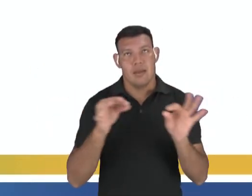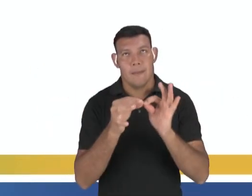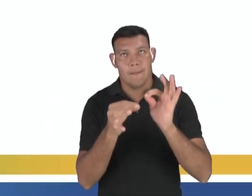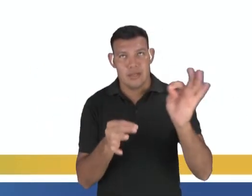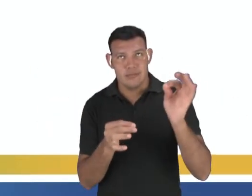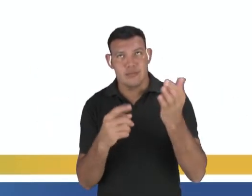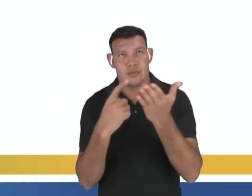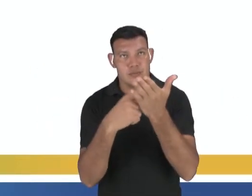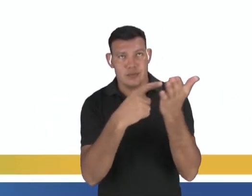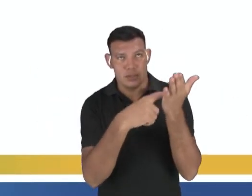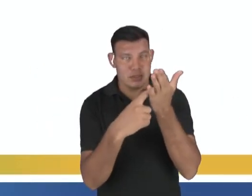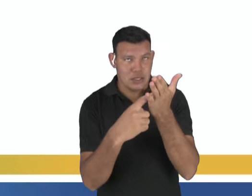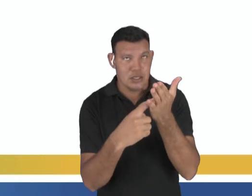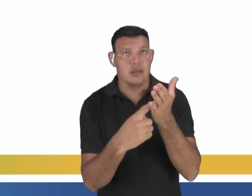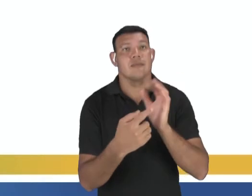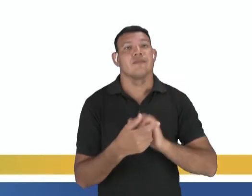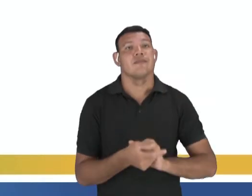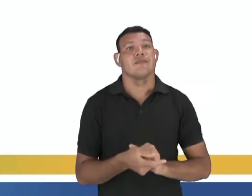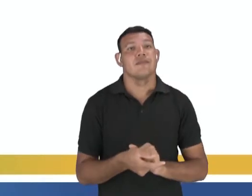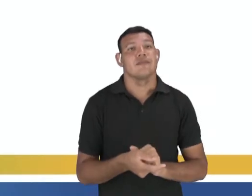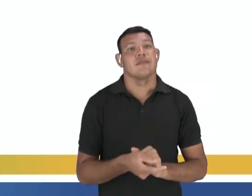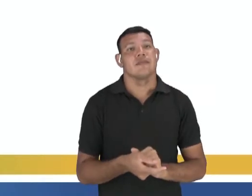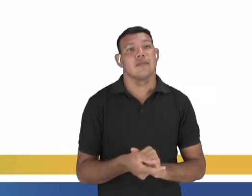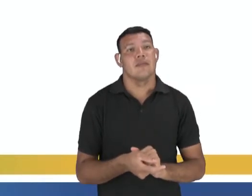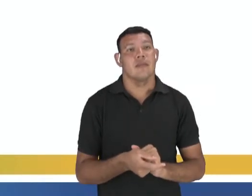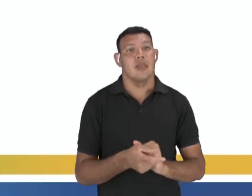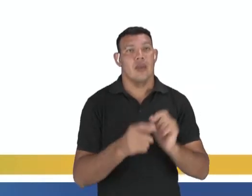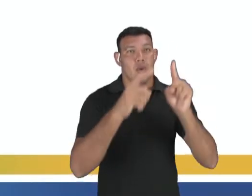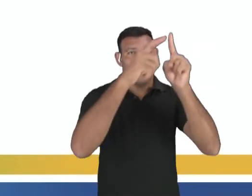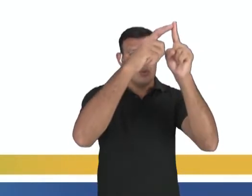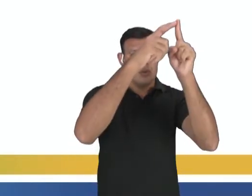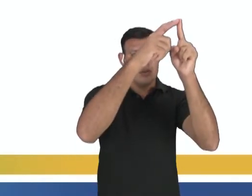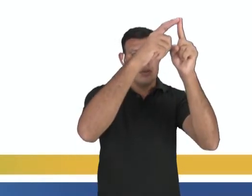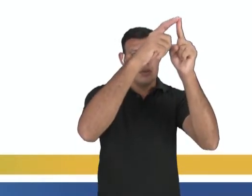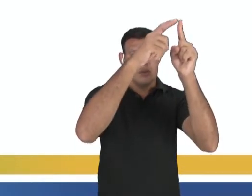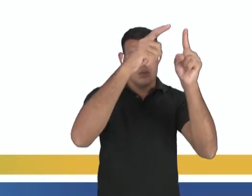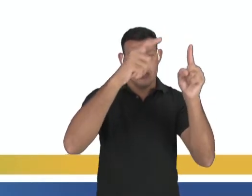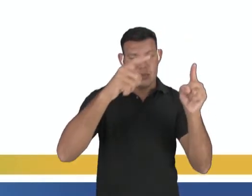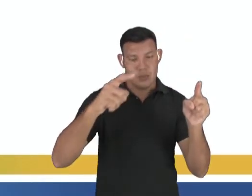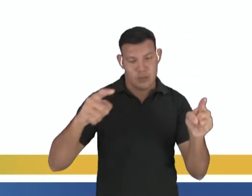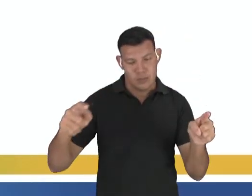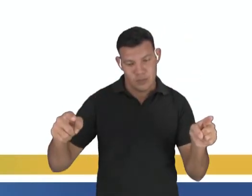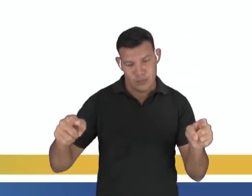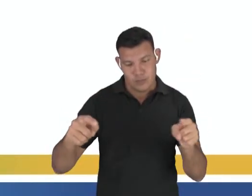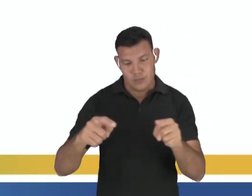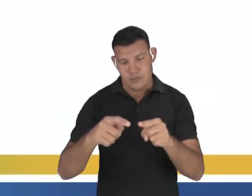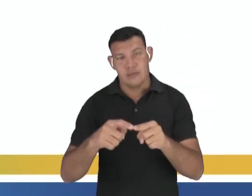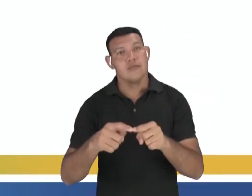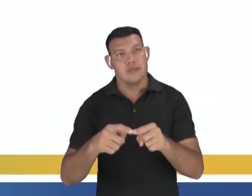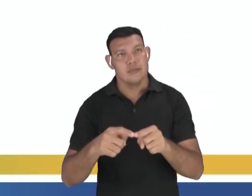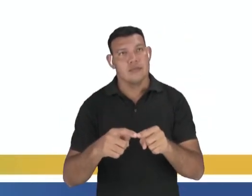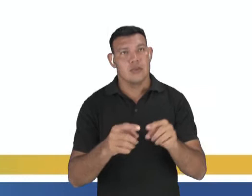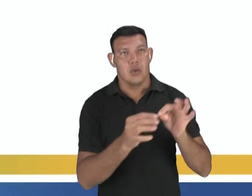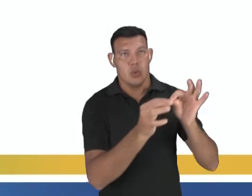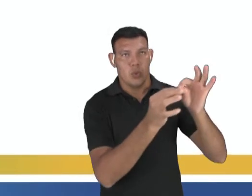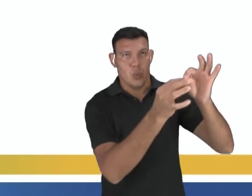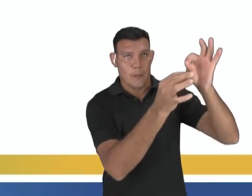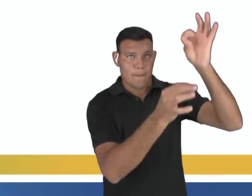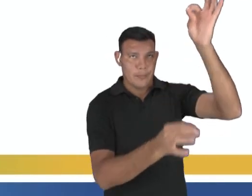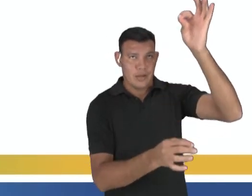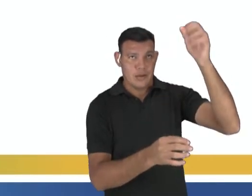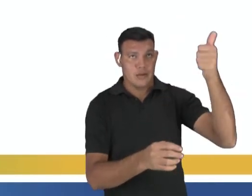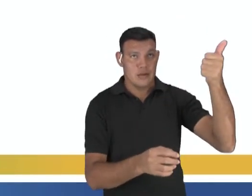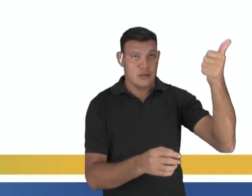certinho, que eu conheço os lados que medem 12, o outro lado que mede 6, e esse lado que mede 5, esse segmento que mede